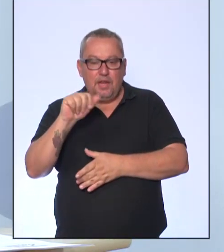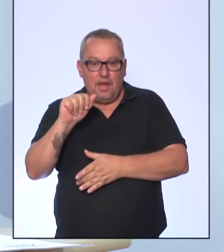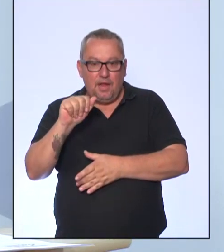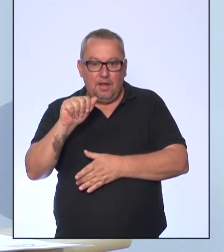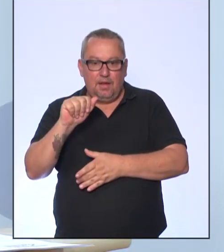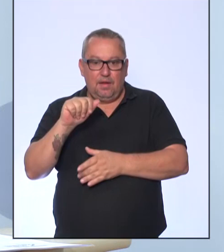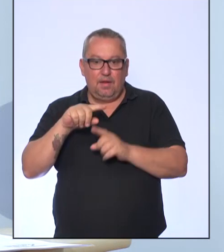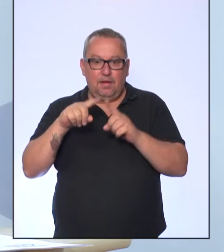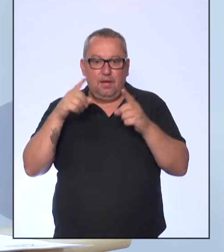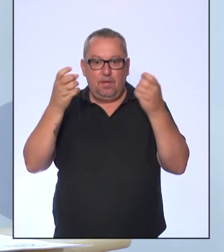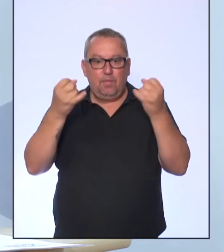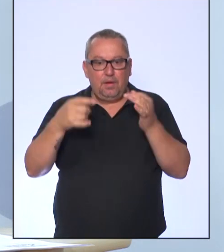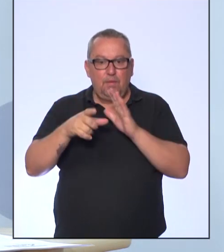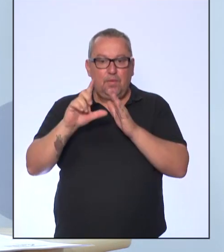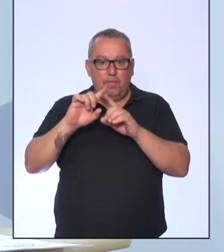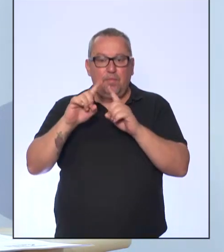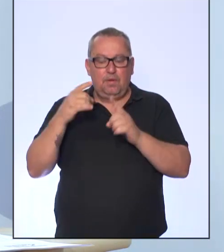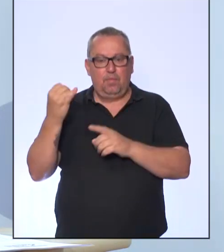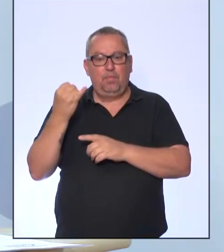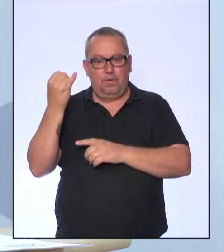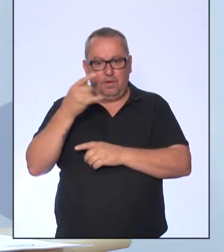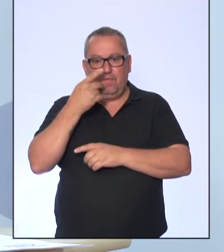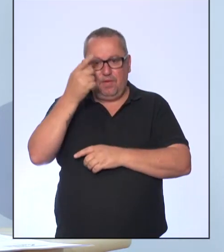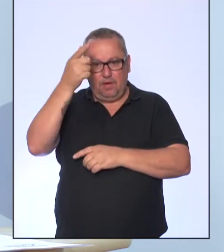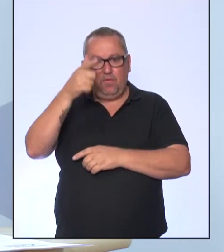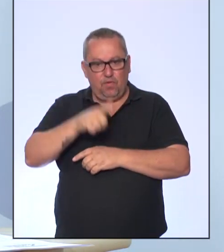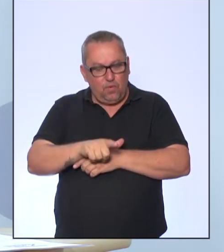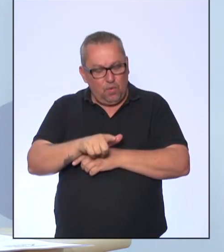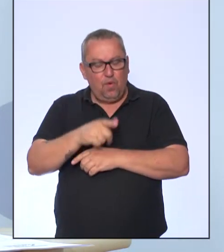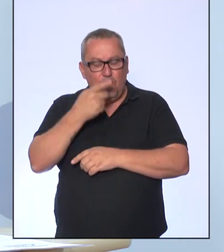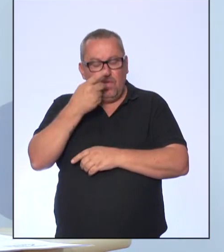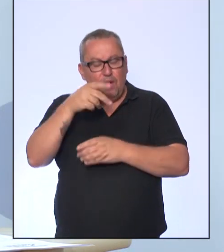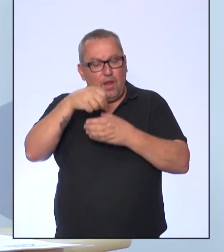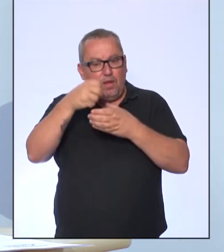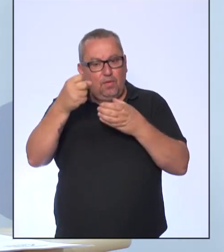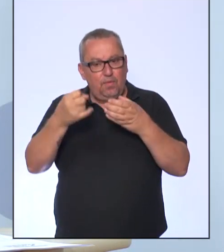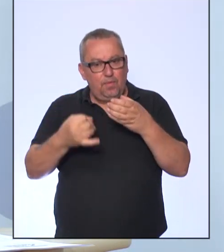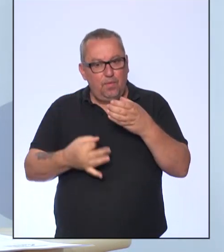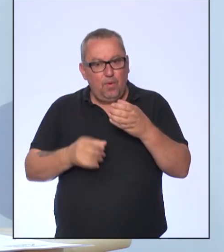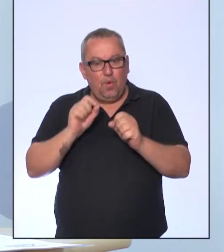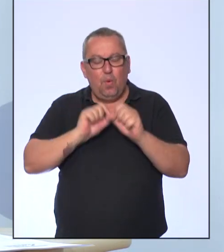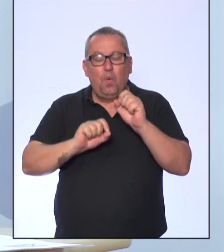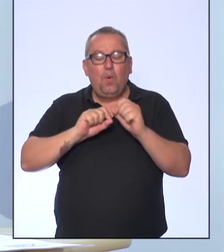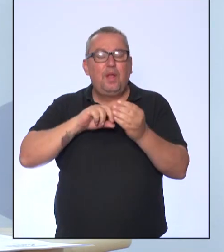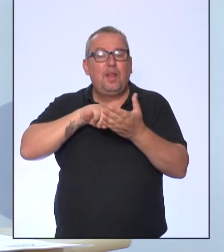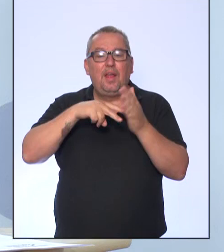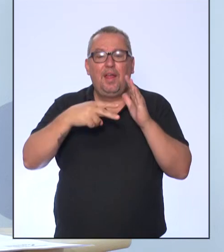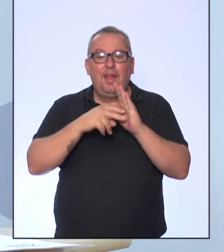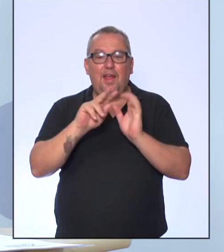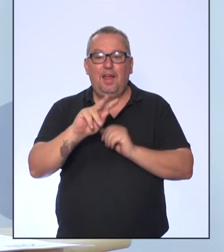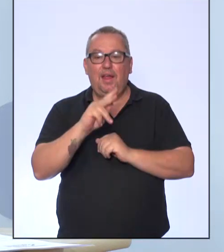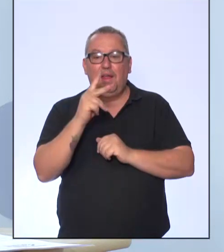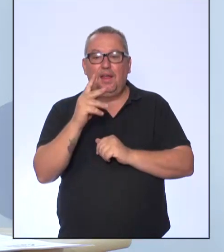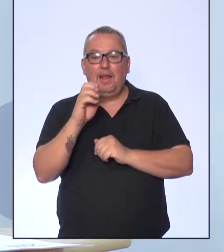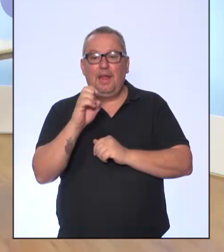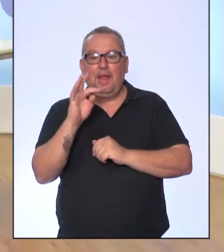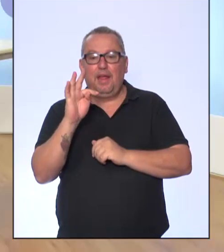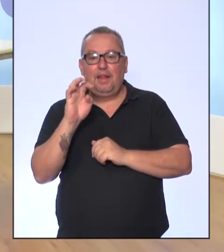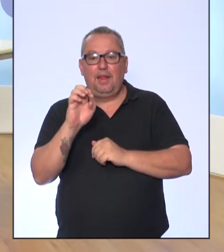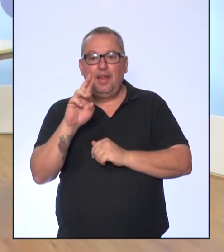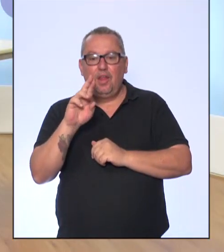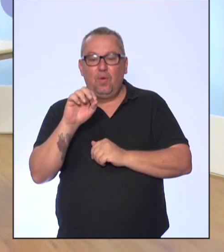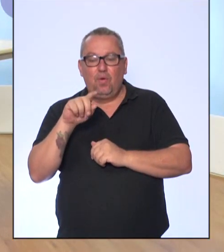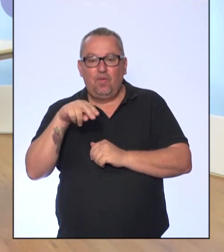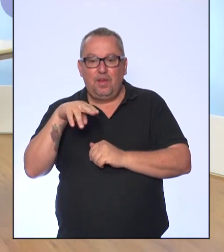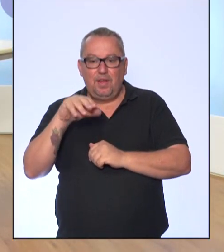foi comentado um pouquinho, mas eu acho importante a gente retomar esse conteúdo. Afinal, o que é uma mistura heterogênea? Então, vamos voltar lá, o